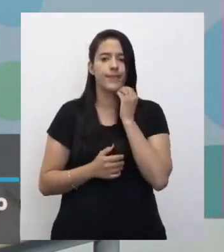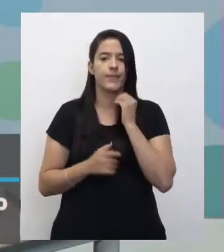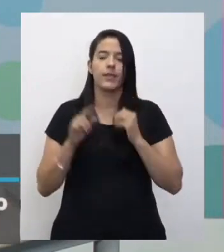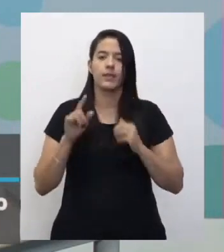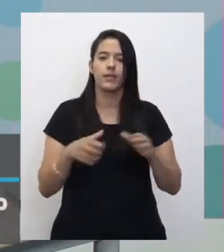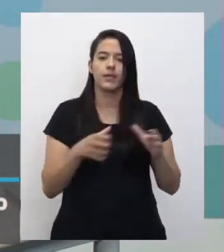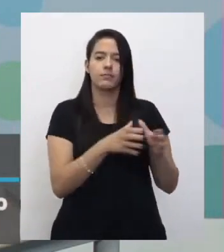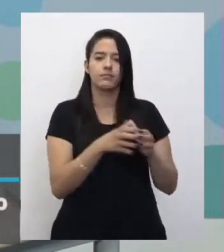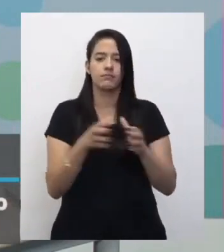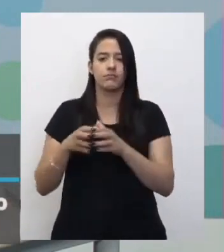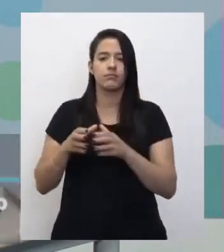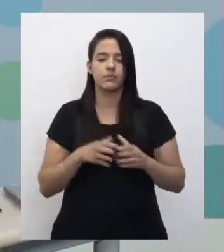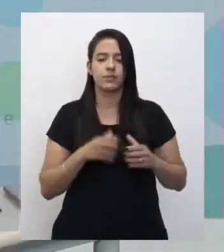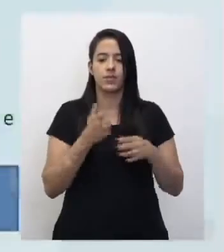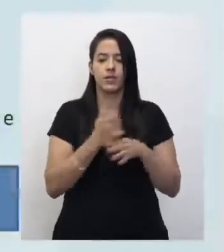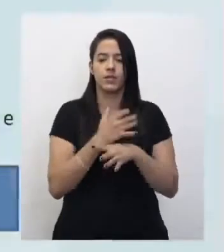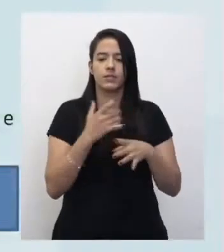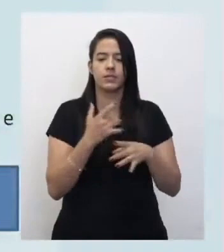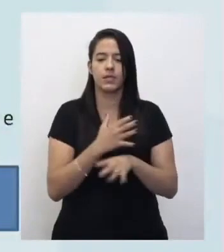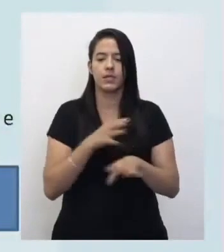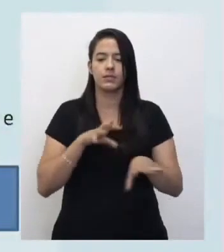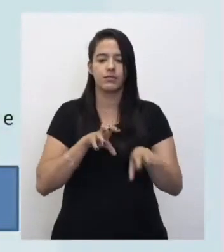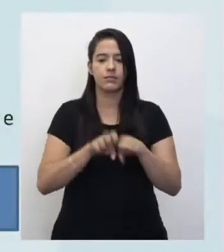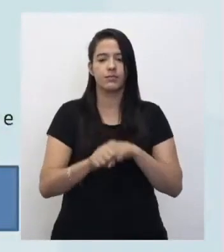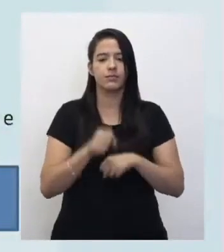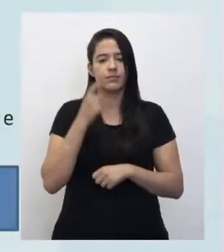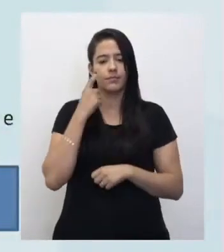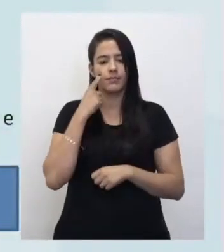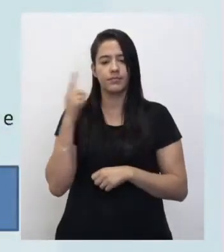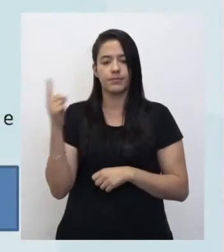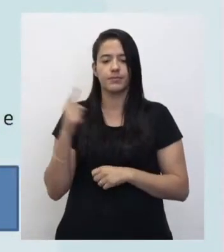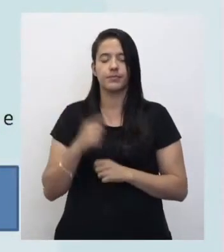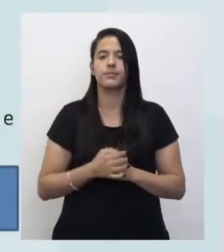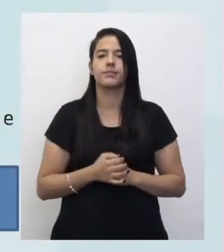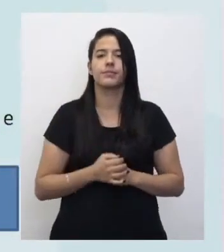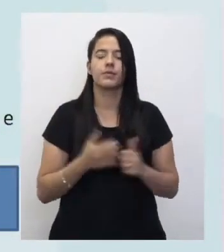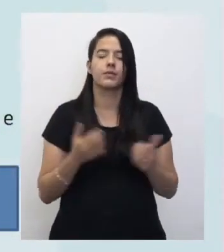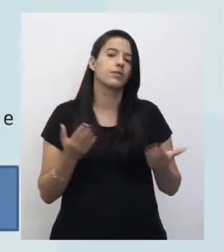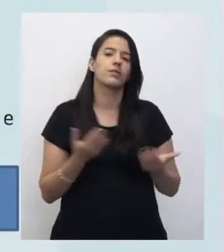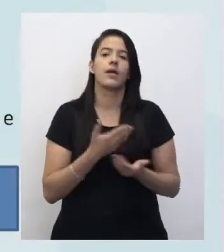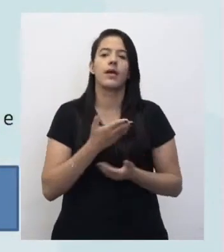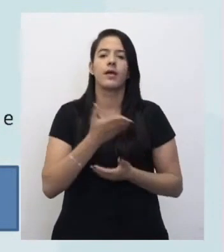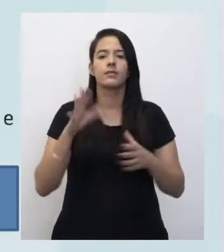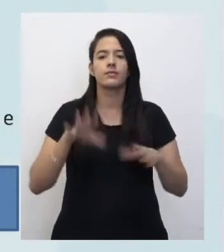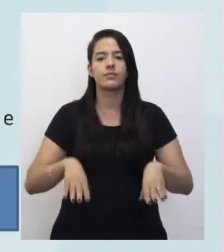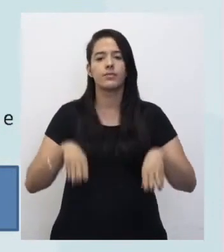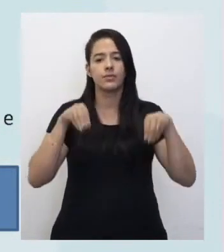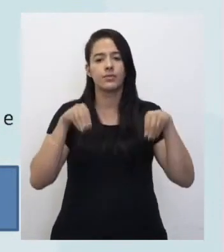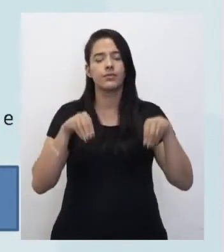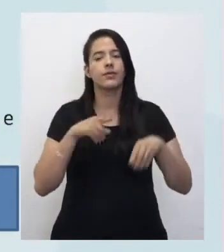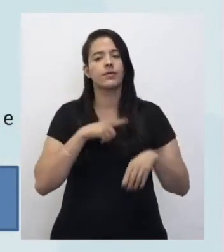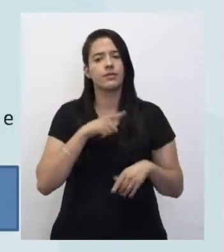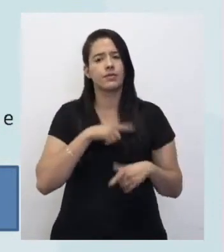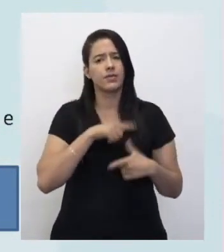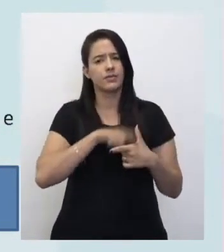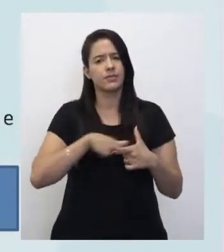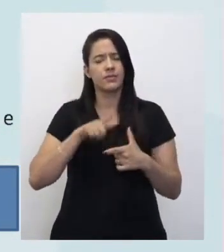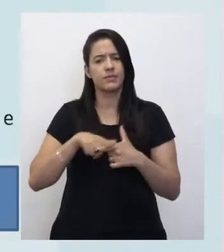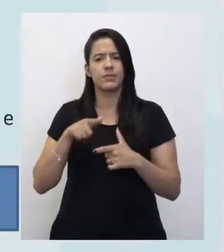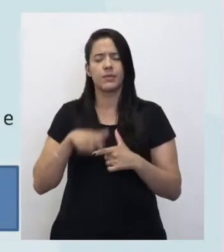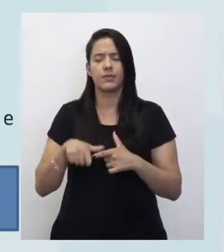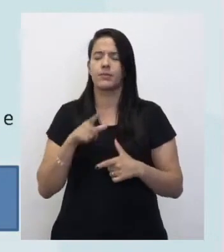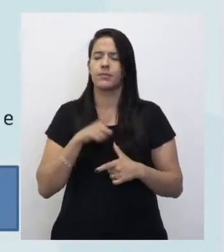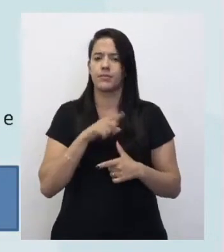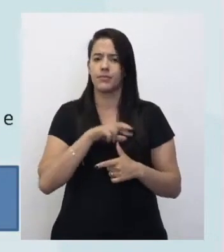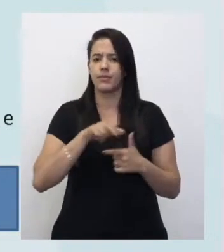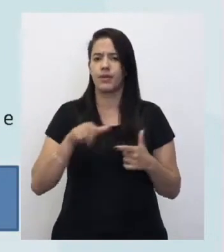cidades emancipadas aí. Então, as cidades medievais sofriam com diversos problemas, devido ao seu